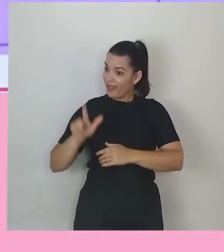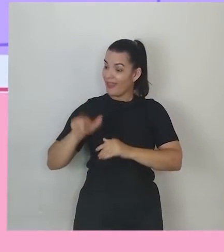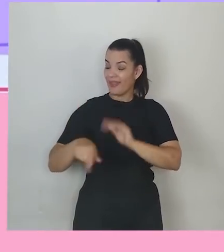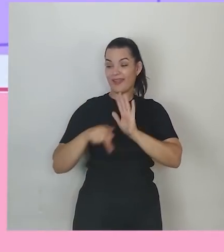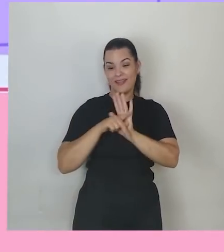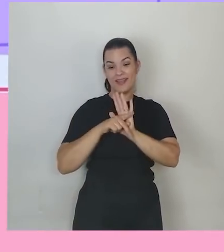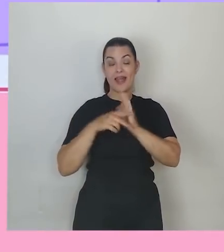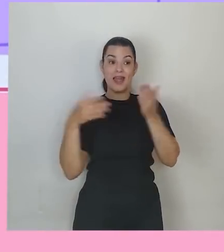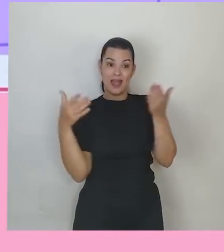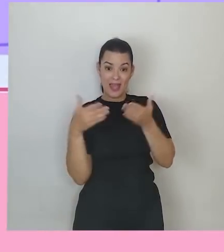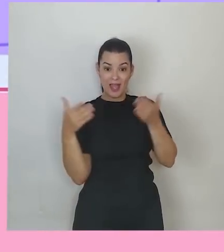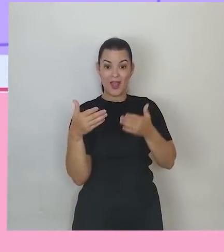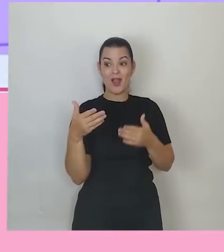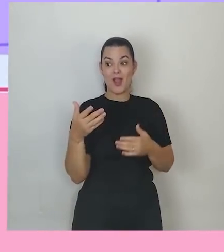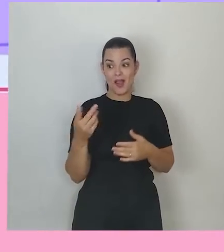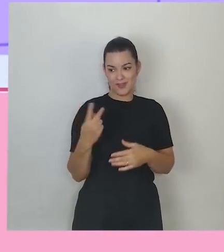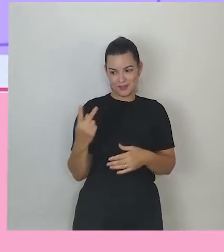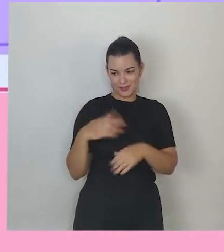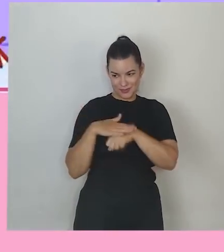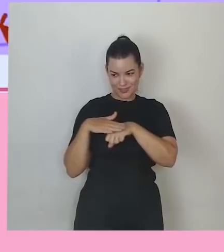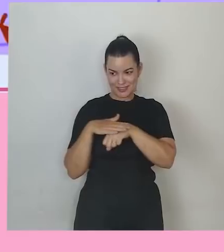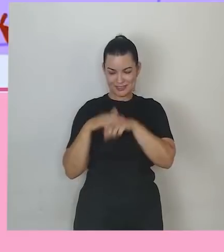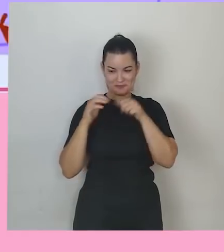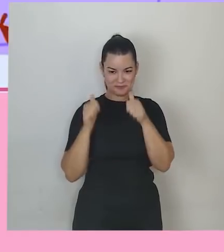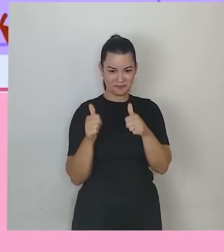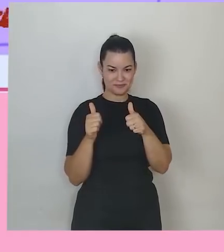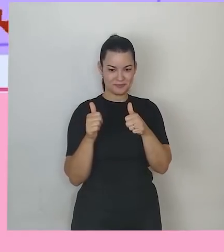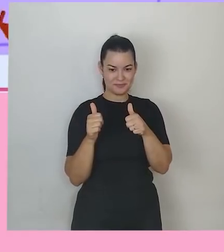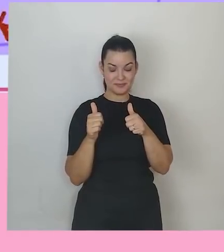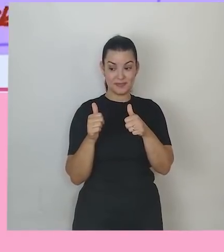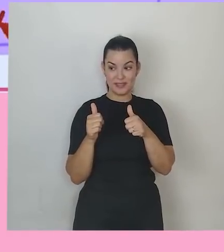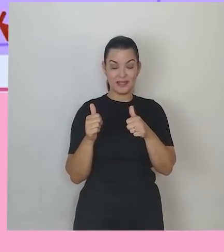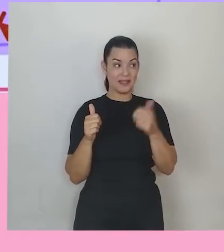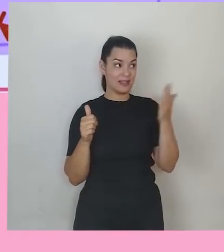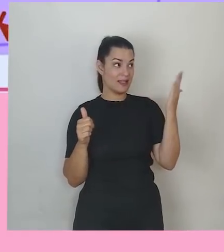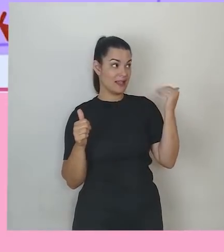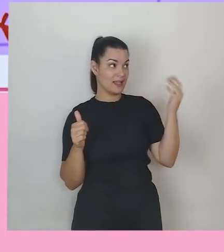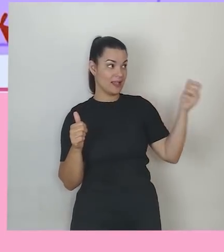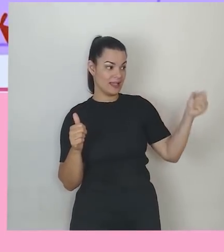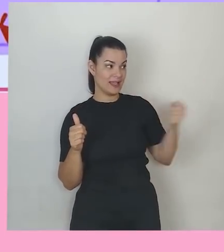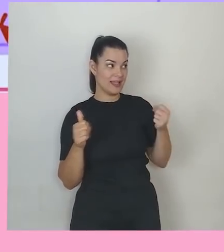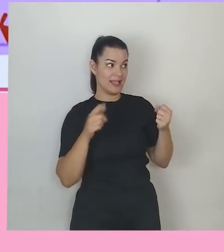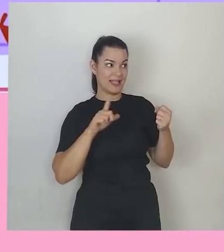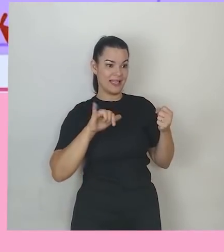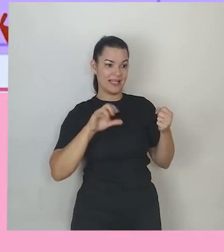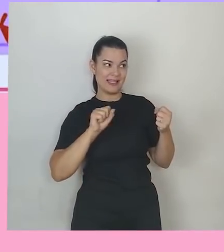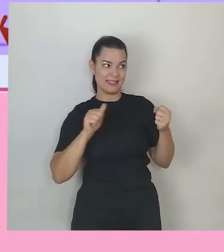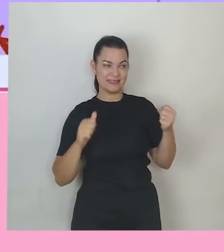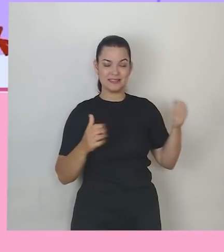Isso! Agora a gente vai conversar. Me dá a Lisa, Jabu.